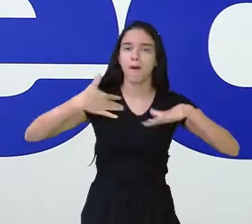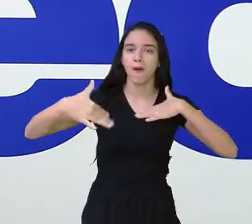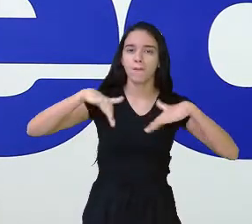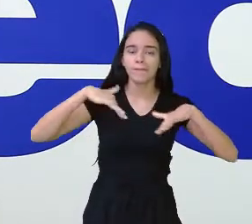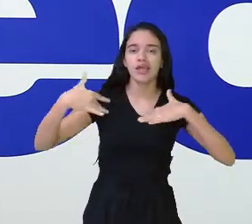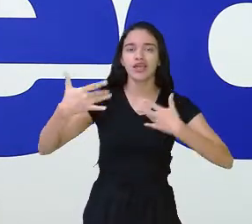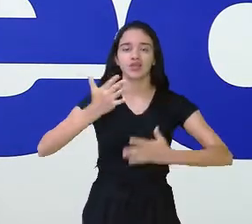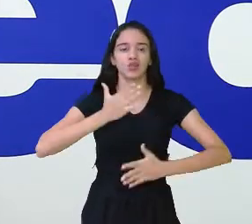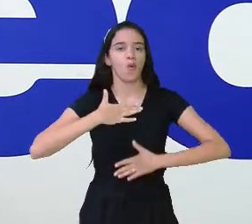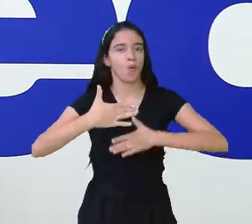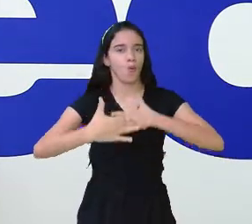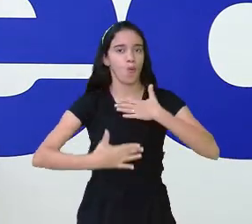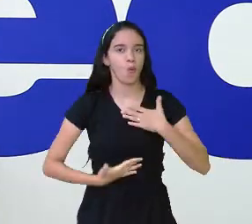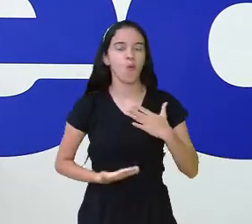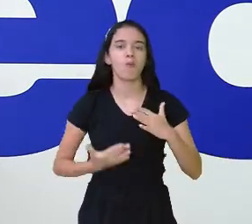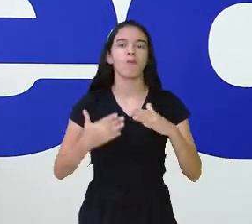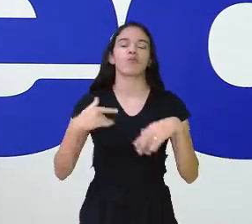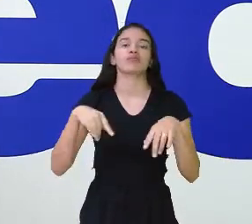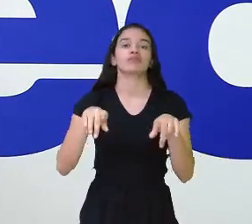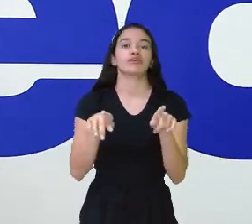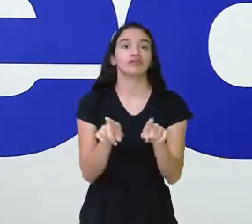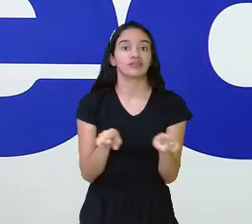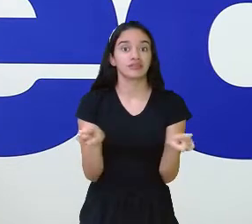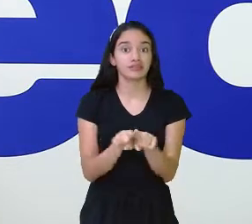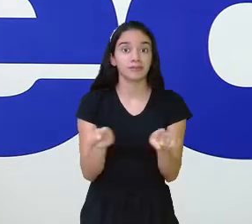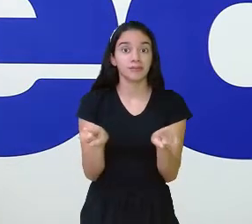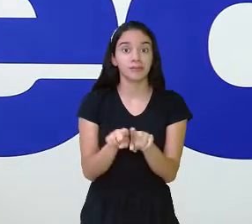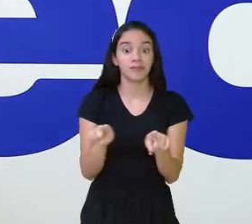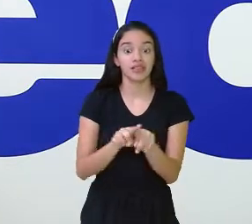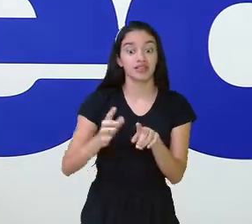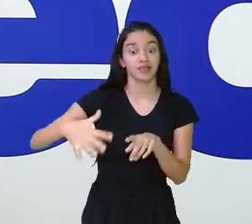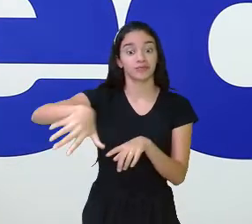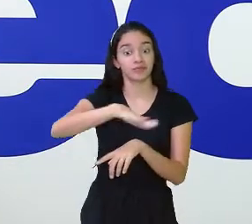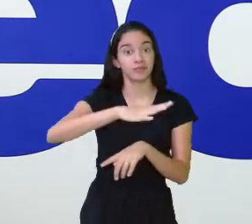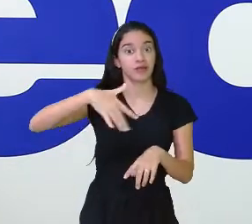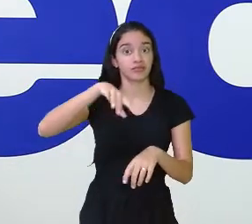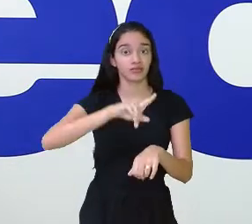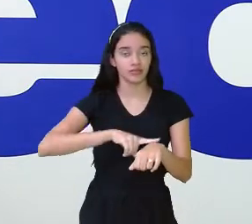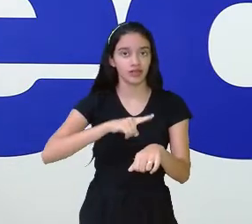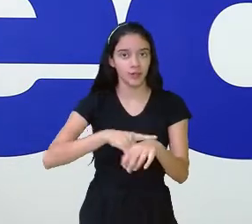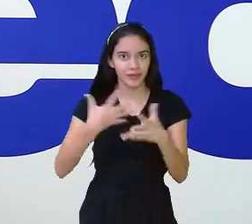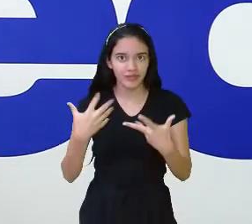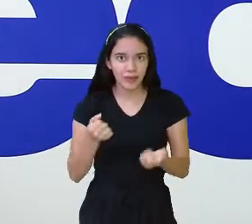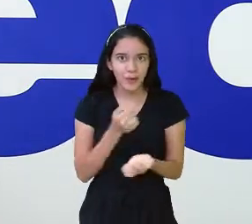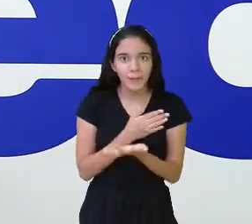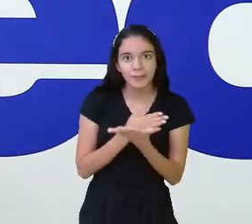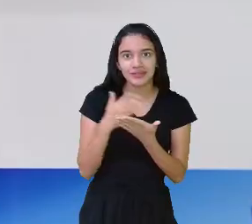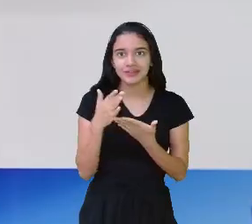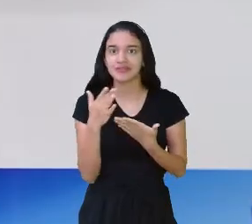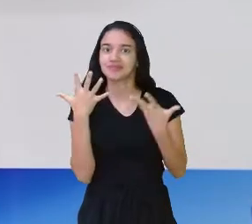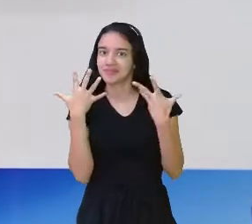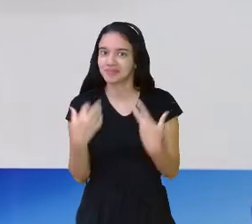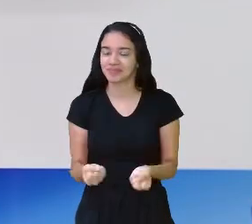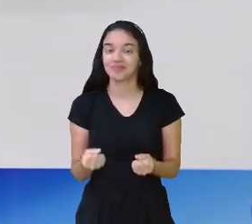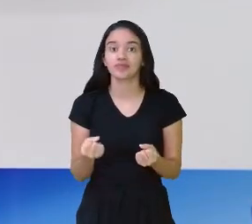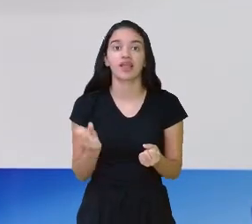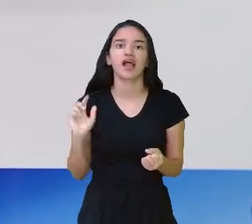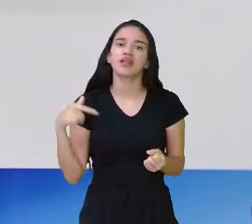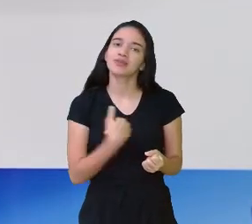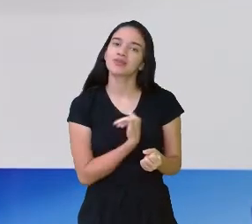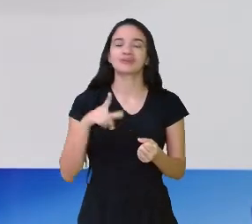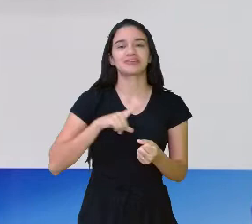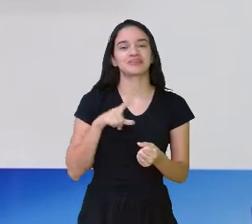o corpo do ser humano no espaço e no tempo. Vamos começar? Bora lá. Temos